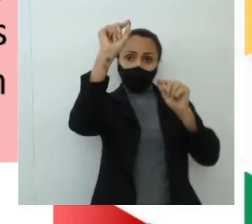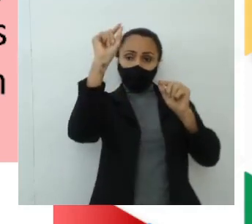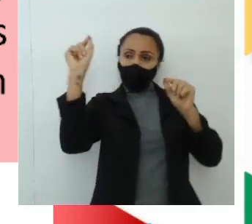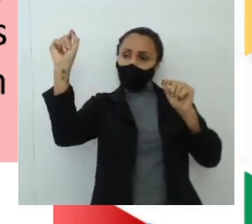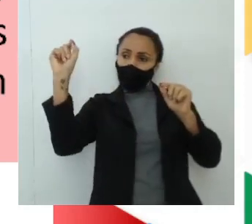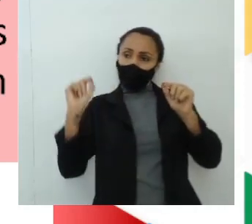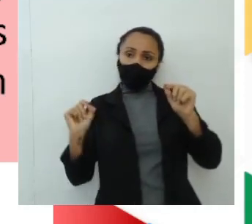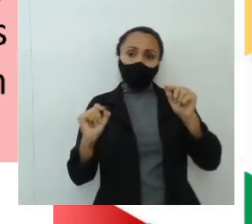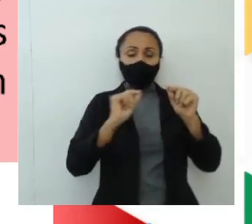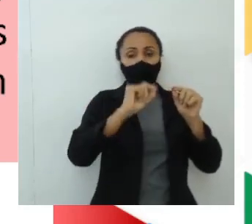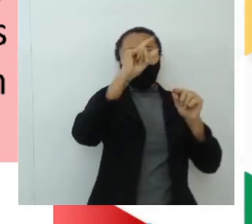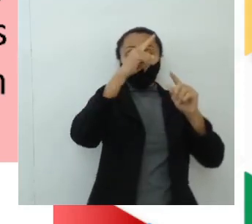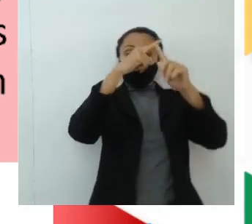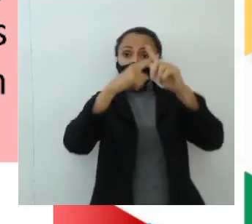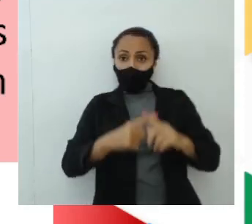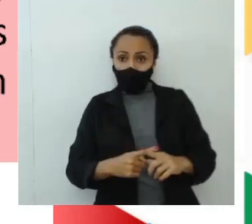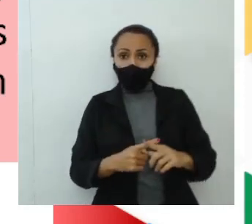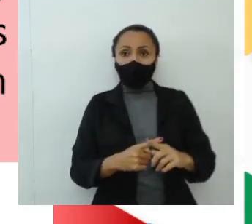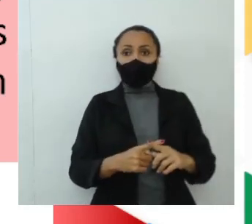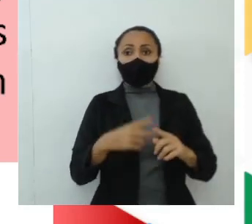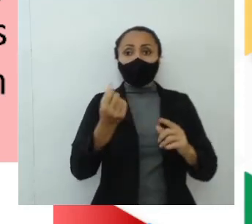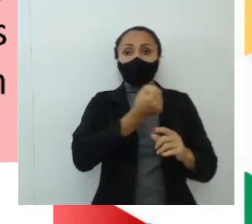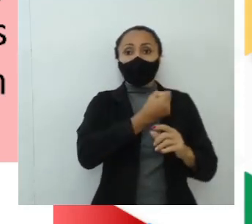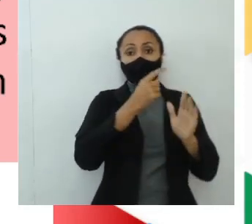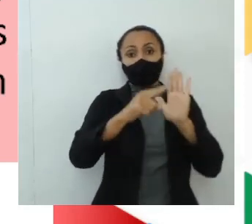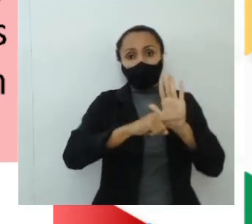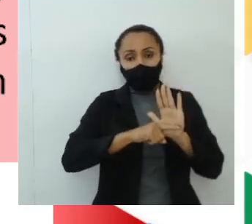do original foram multiplicadas por um número